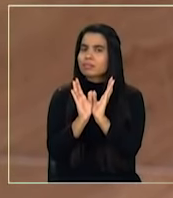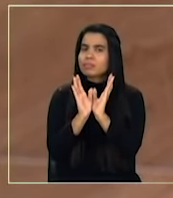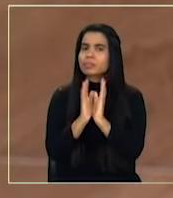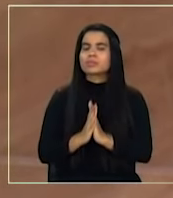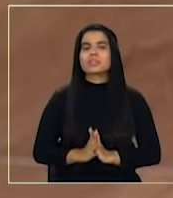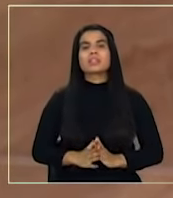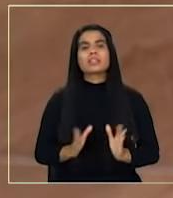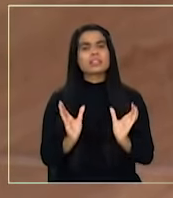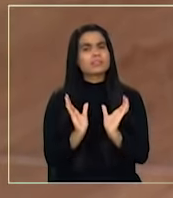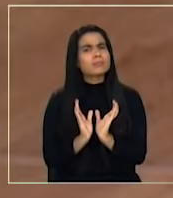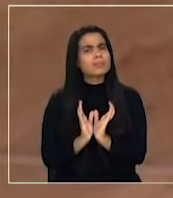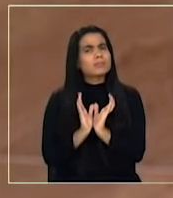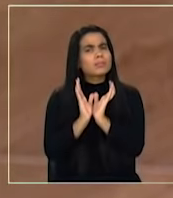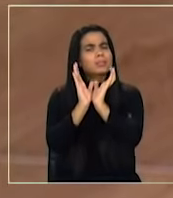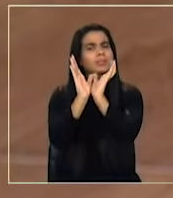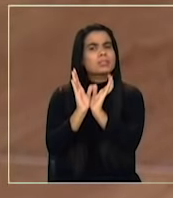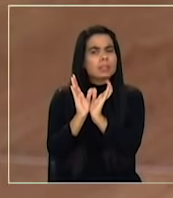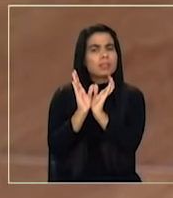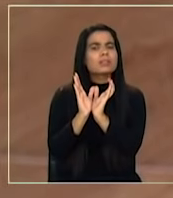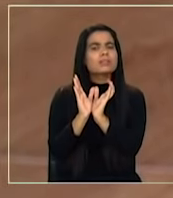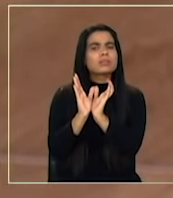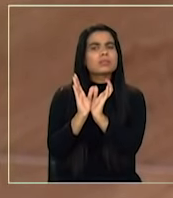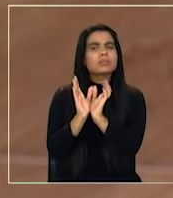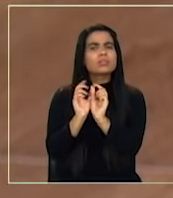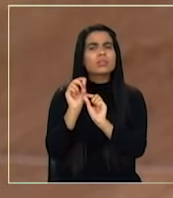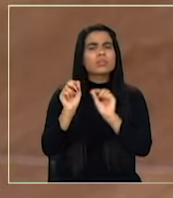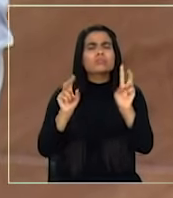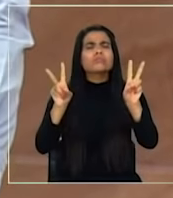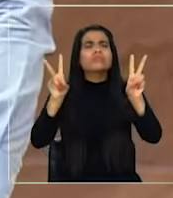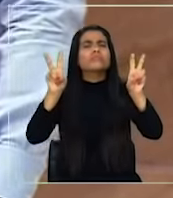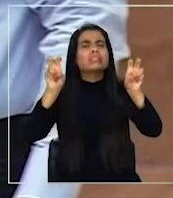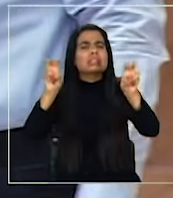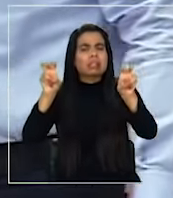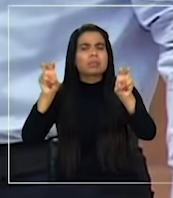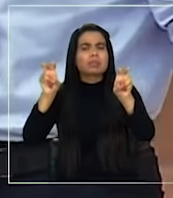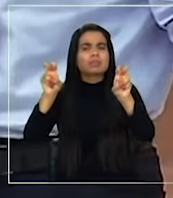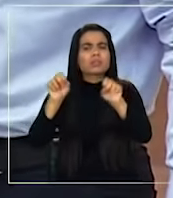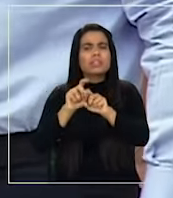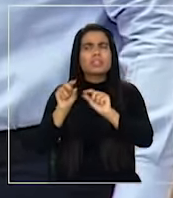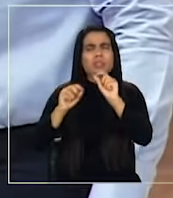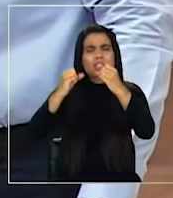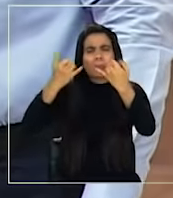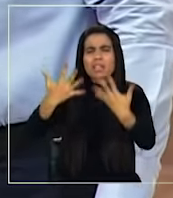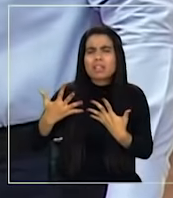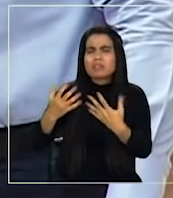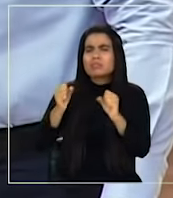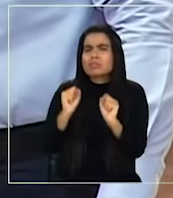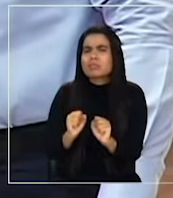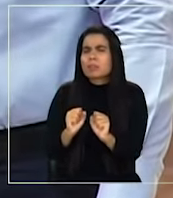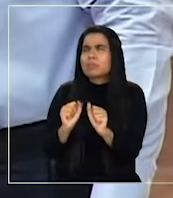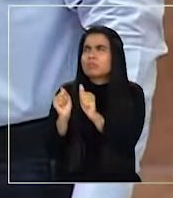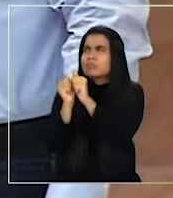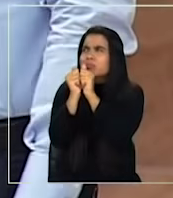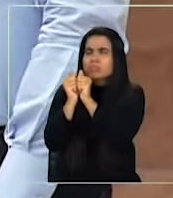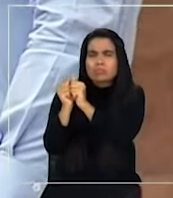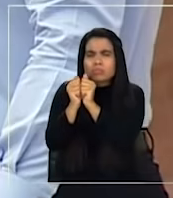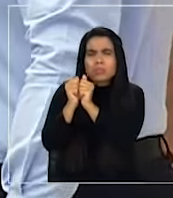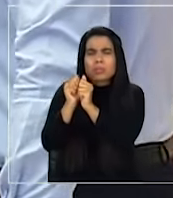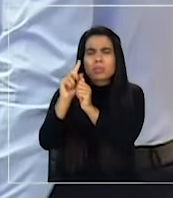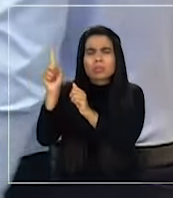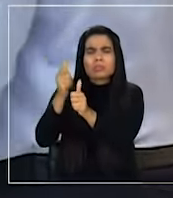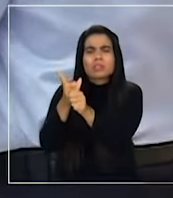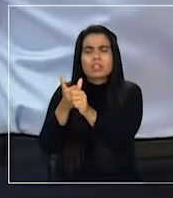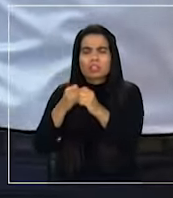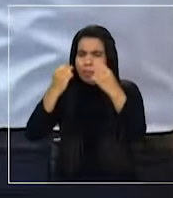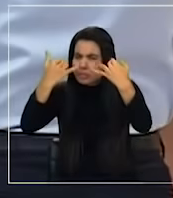a Santa Ceia da Aproximação. Nós vamos falar mais durante os programas sobre isso. Inclusive, você deve preparar o seu pão e